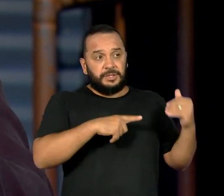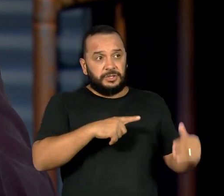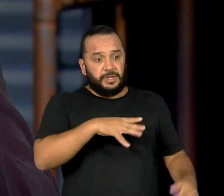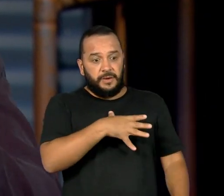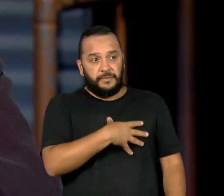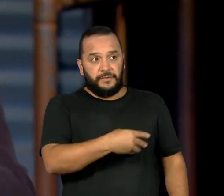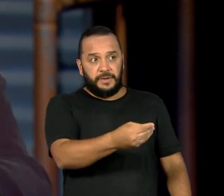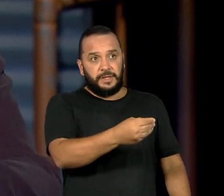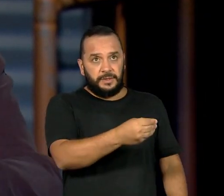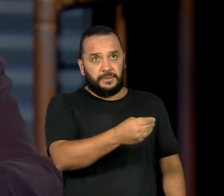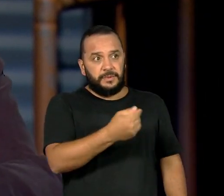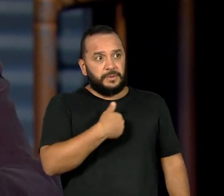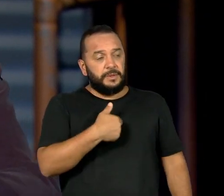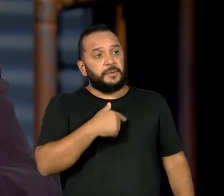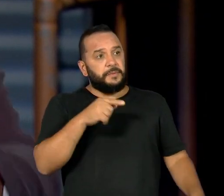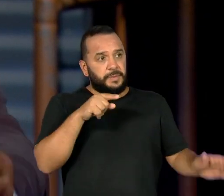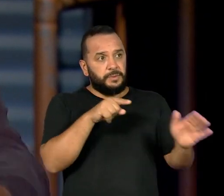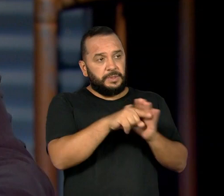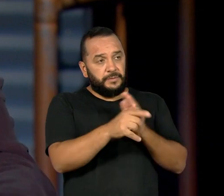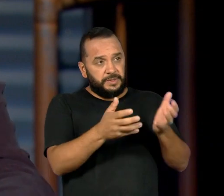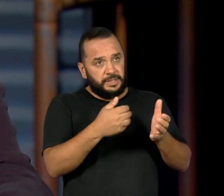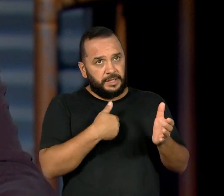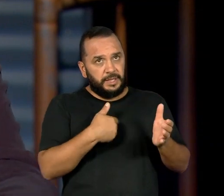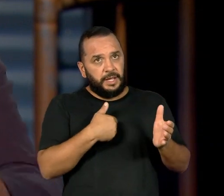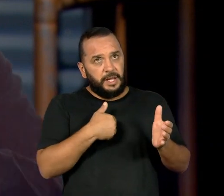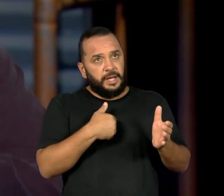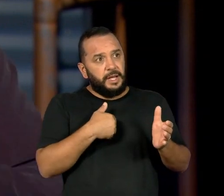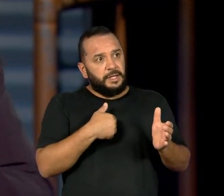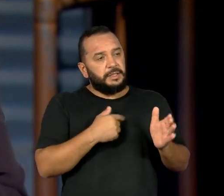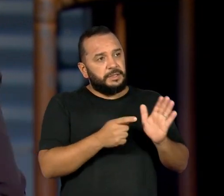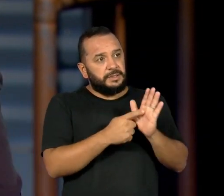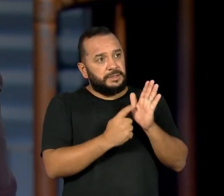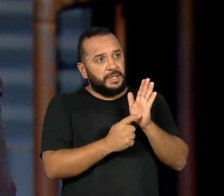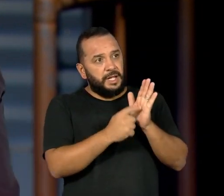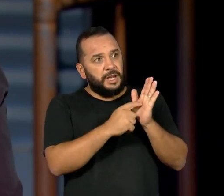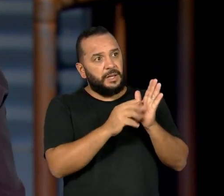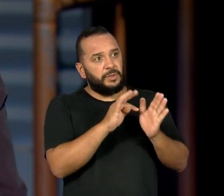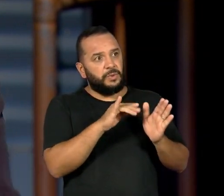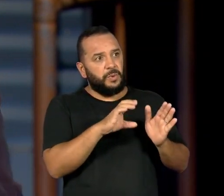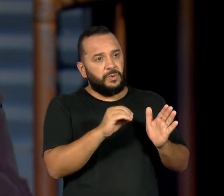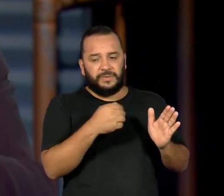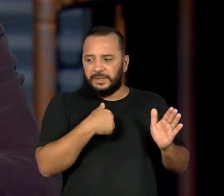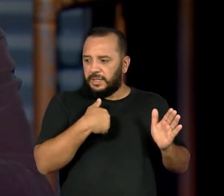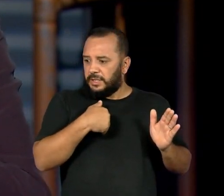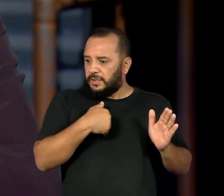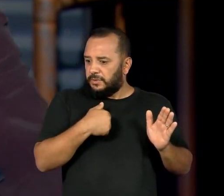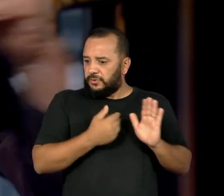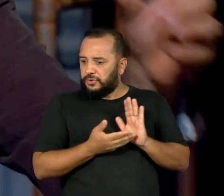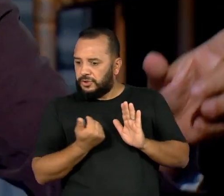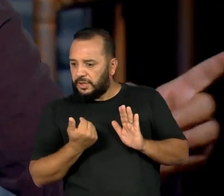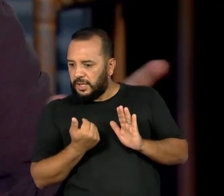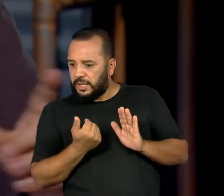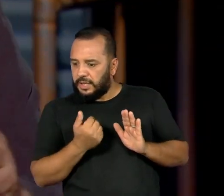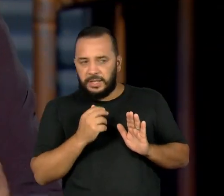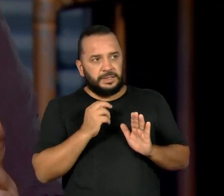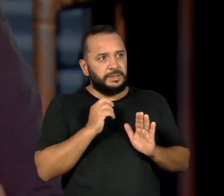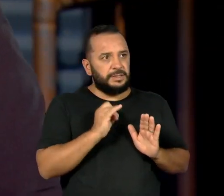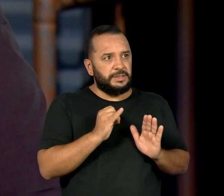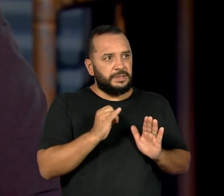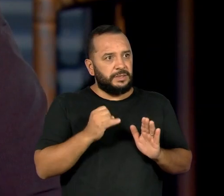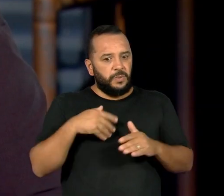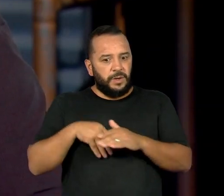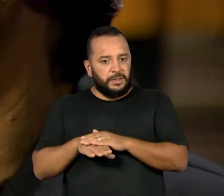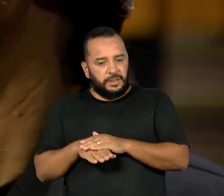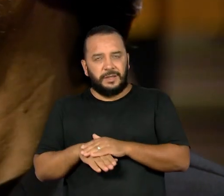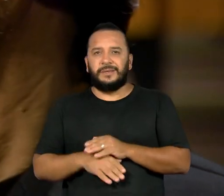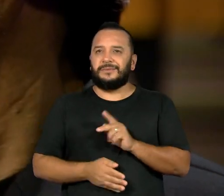filhos, perguntavam, né? Você quer tirar a célula-tronco? Aí você ficava culpado, se eu não tirar, aí tem que congelar, não é uma